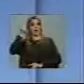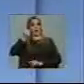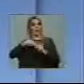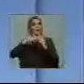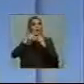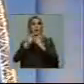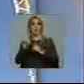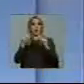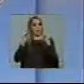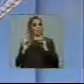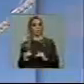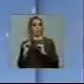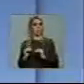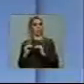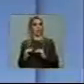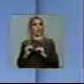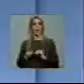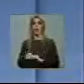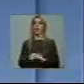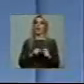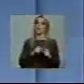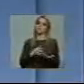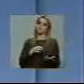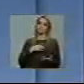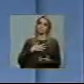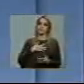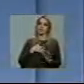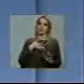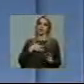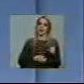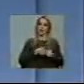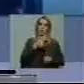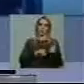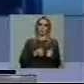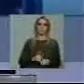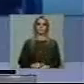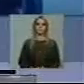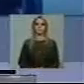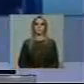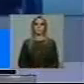ganharem a obra são reduzidas. A parceria dispensa um concurso.